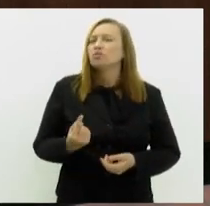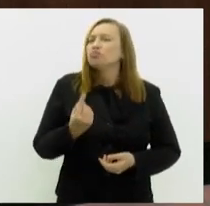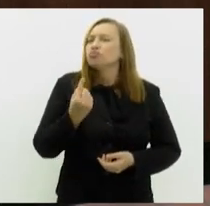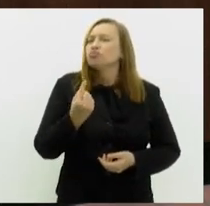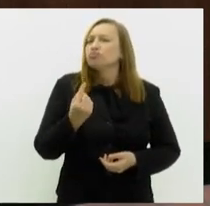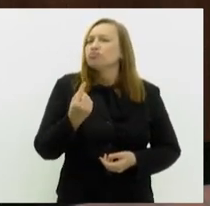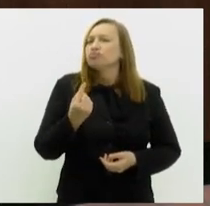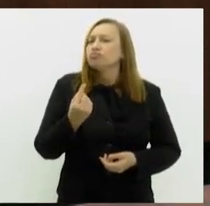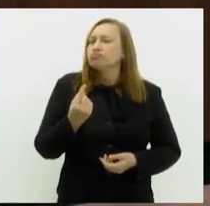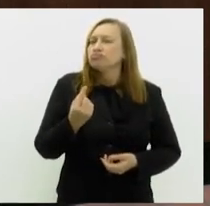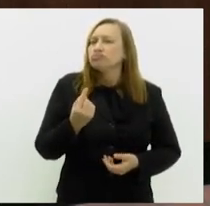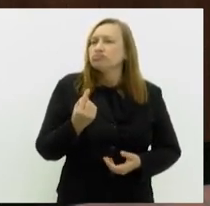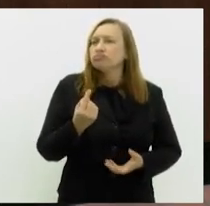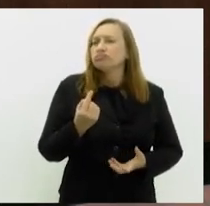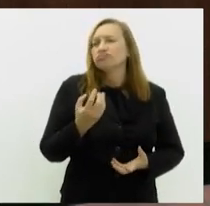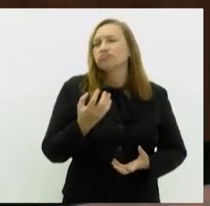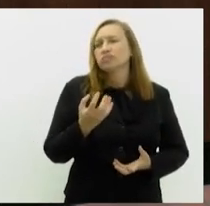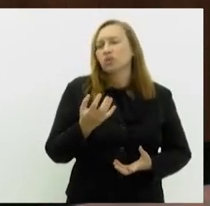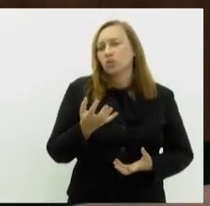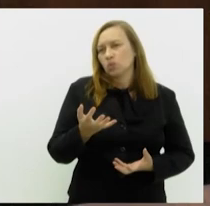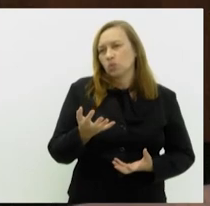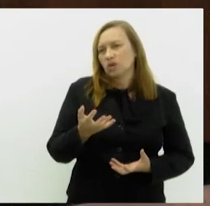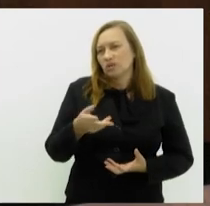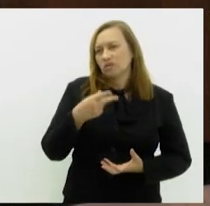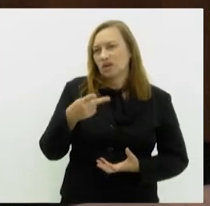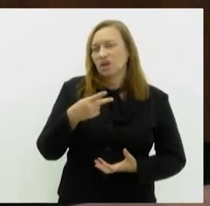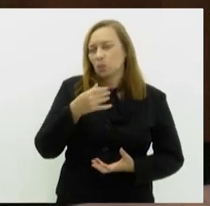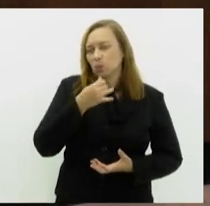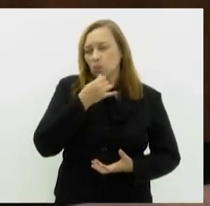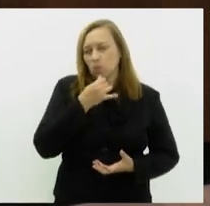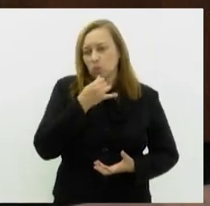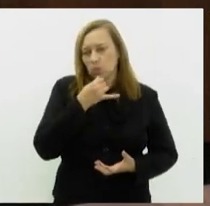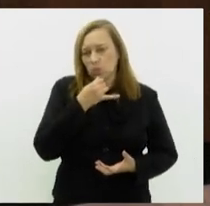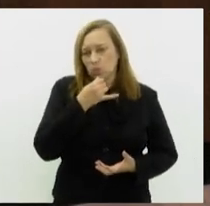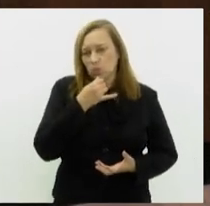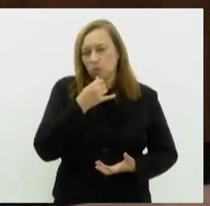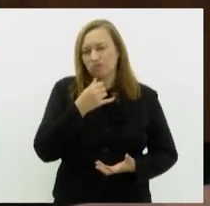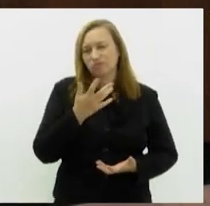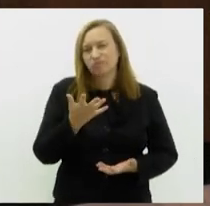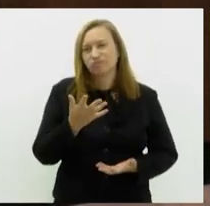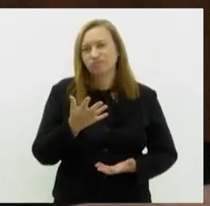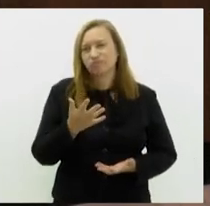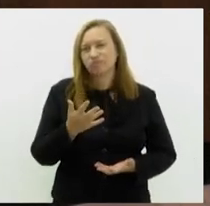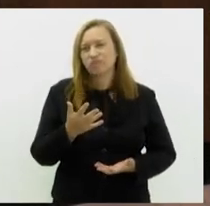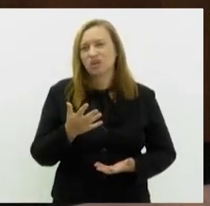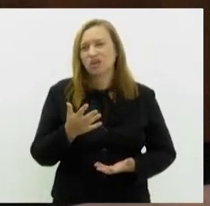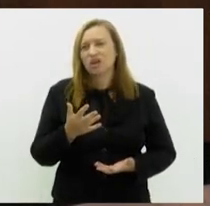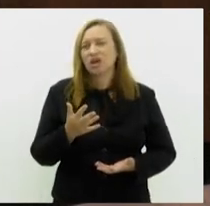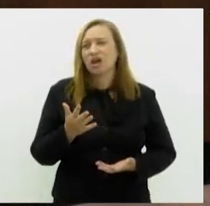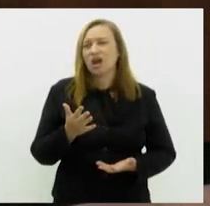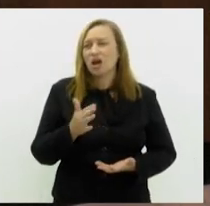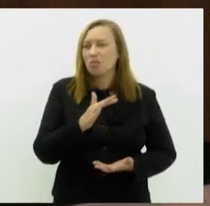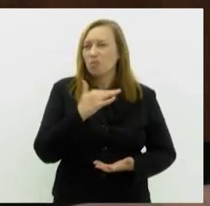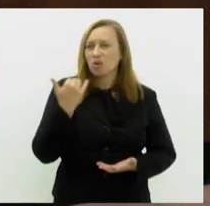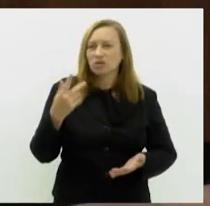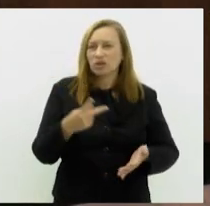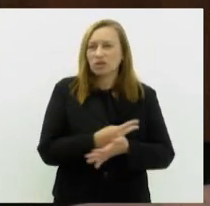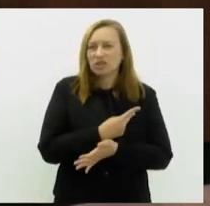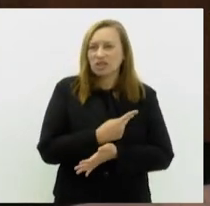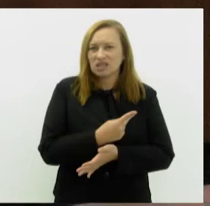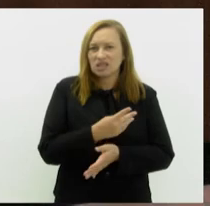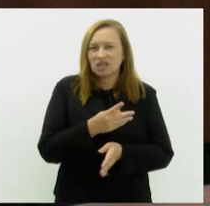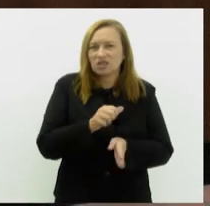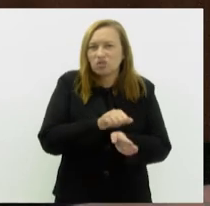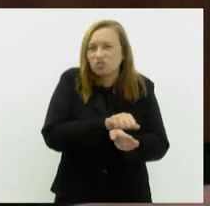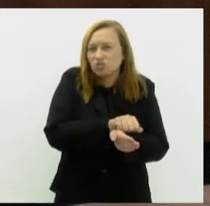coisa que eu lamento, da mesma maneira como as mortes estão acontecendo na faixa de Gaza, mas